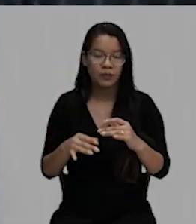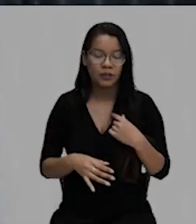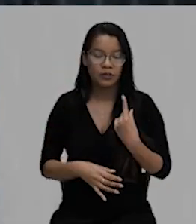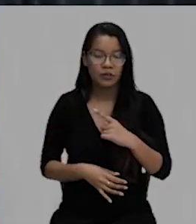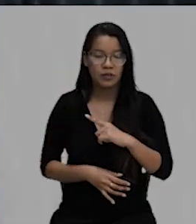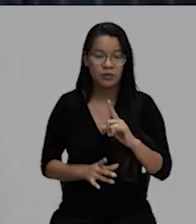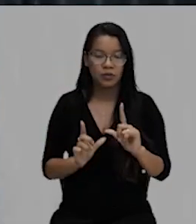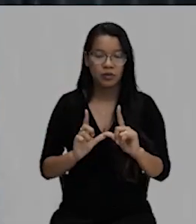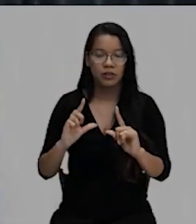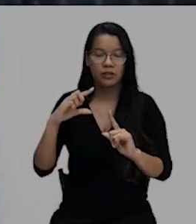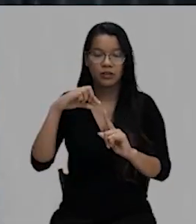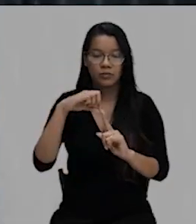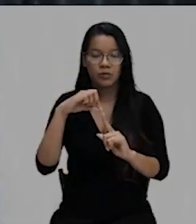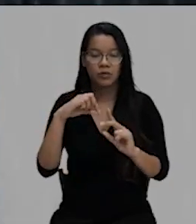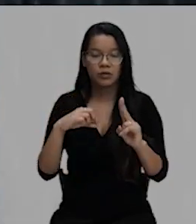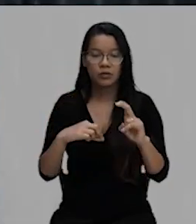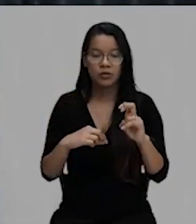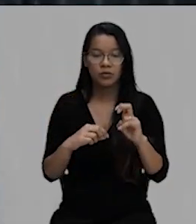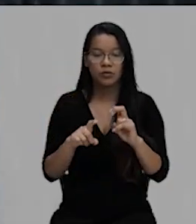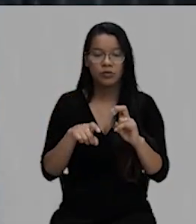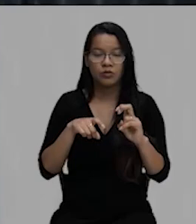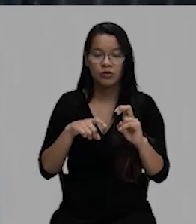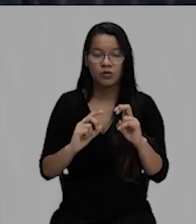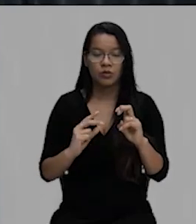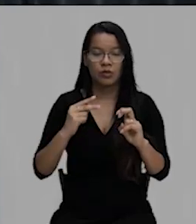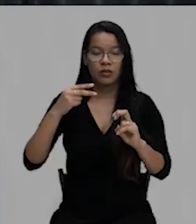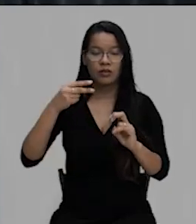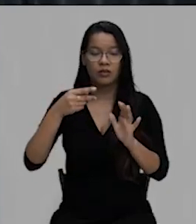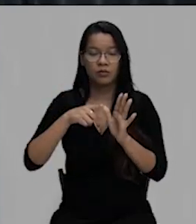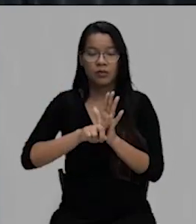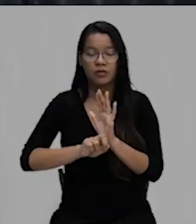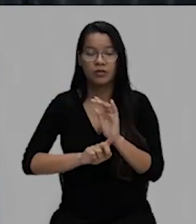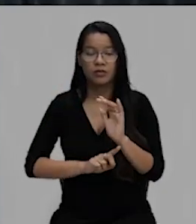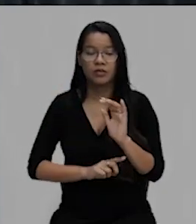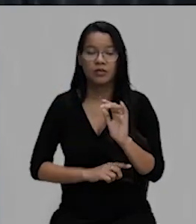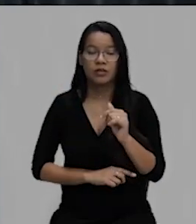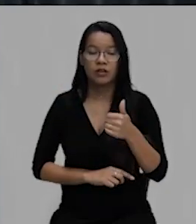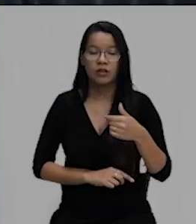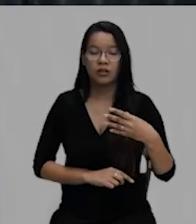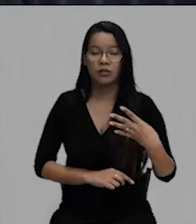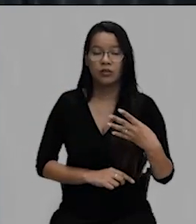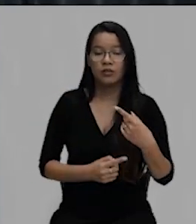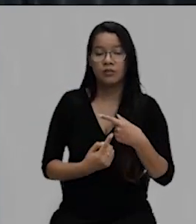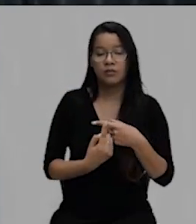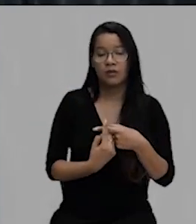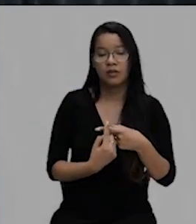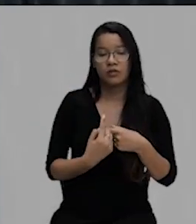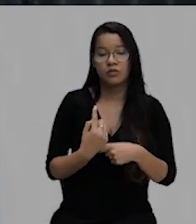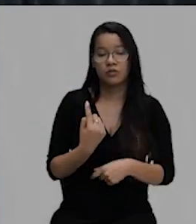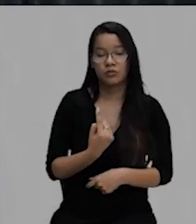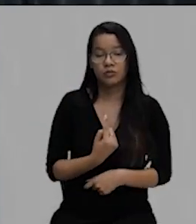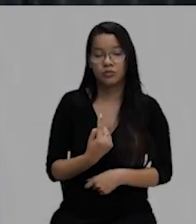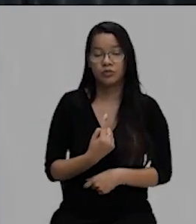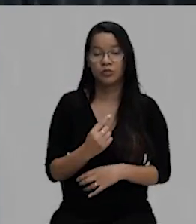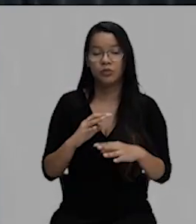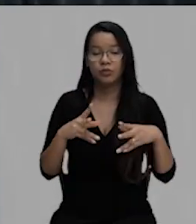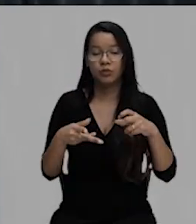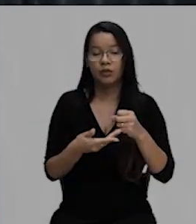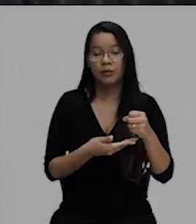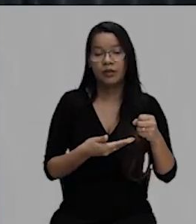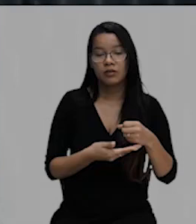o logaritmo de 5x ao quadrado menos 14x mais 1, tudo isso na base 2, sendo igual